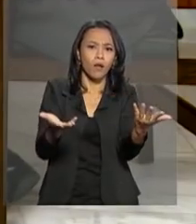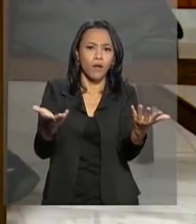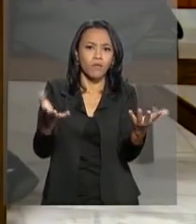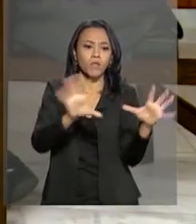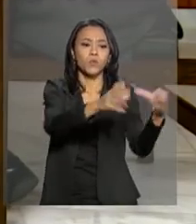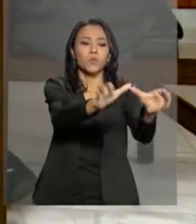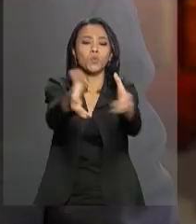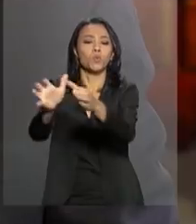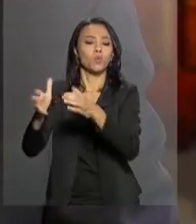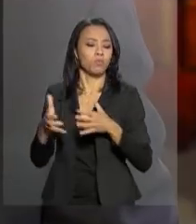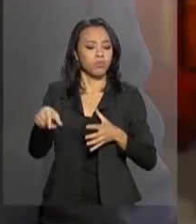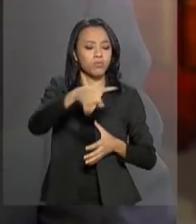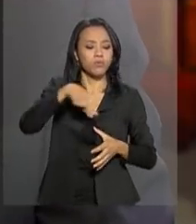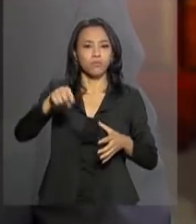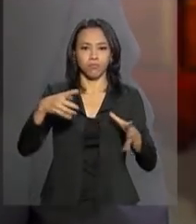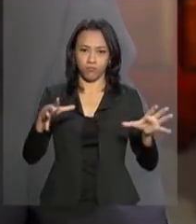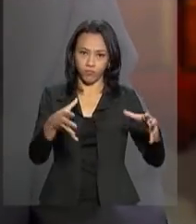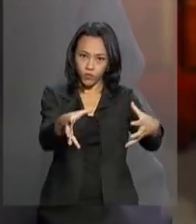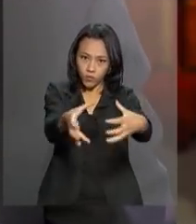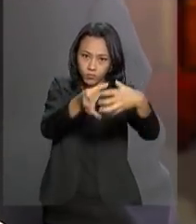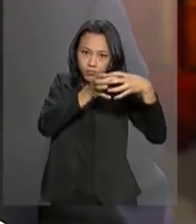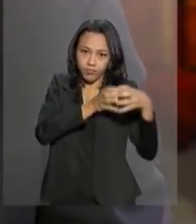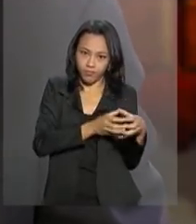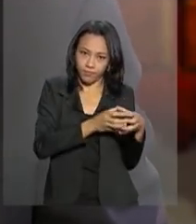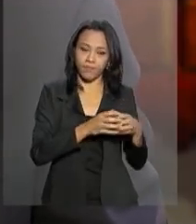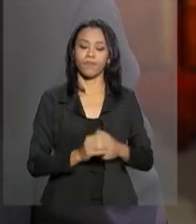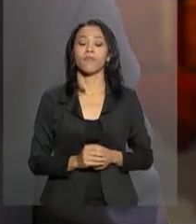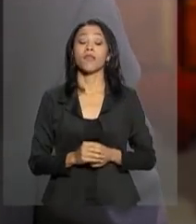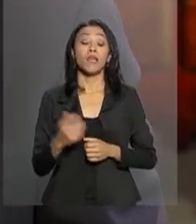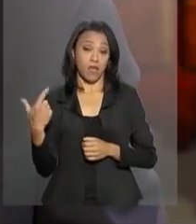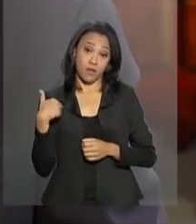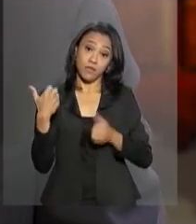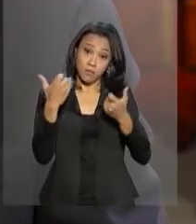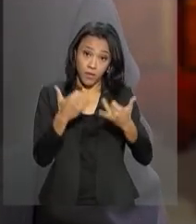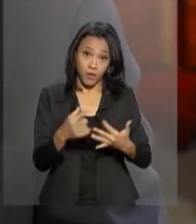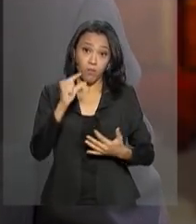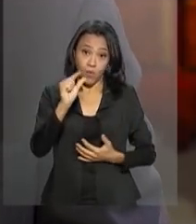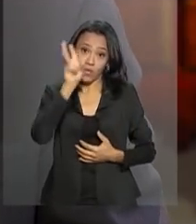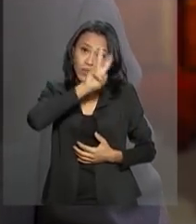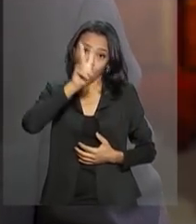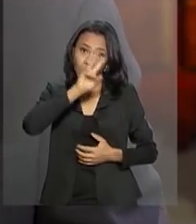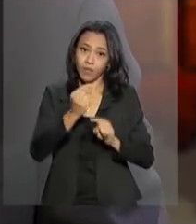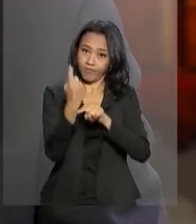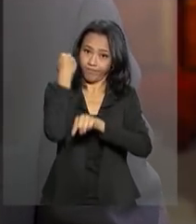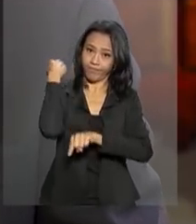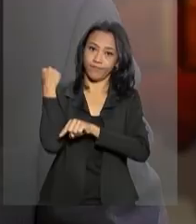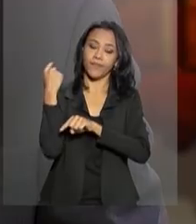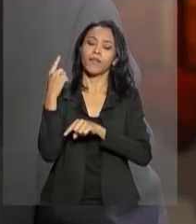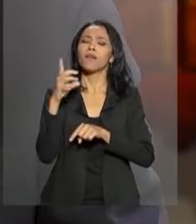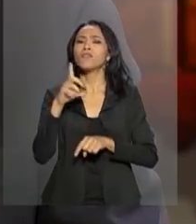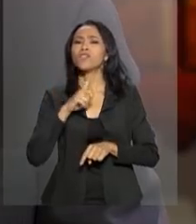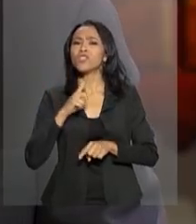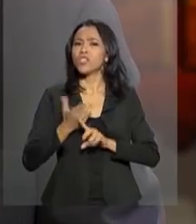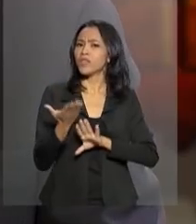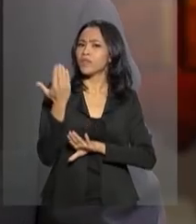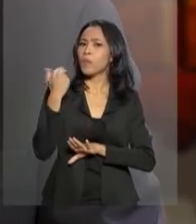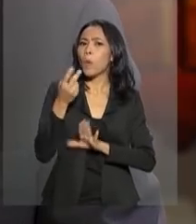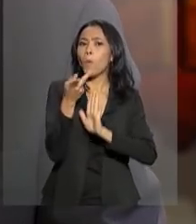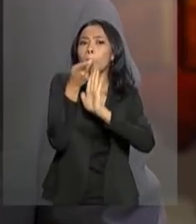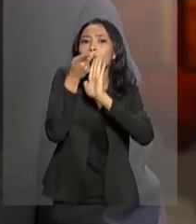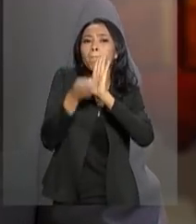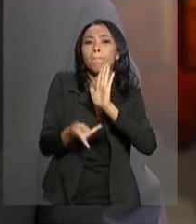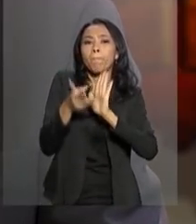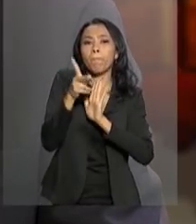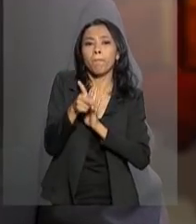os deputados constituintes? Bom, até para contar um pouco da história, né, você sabe que havia um pré-projeto